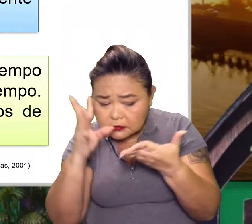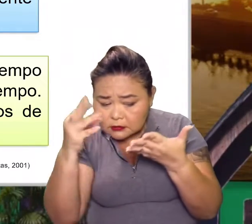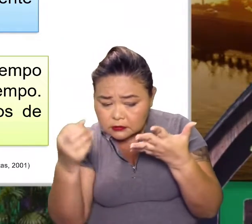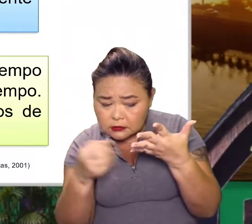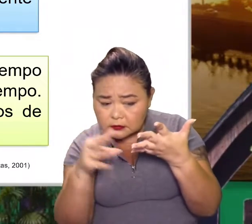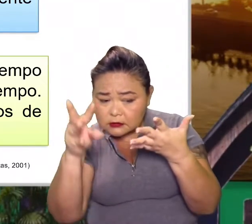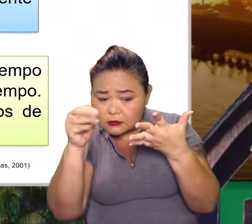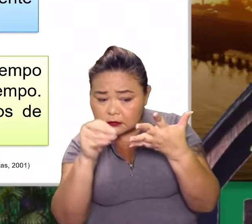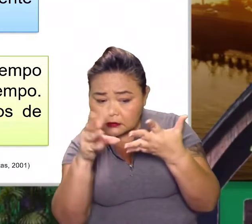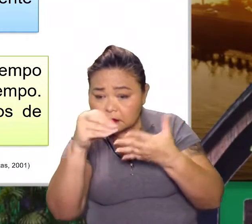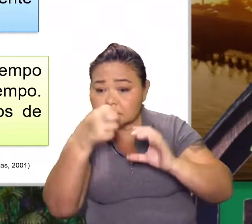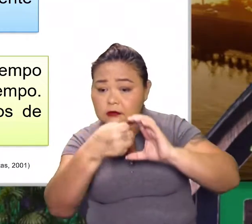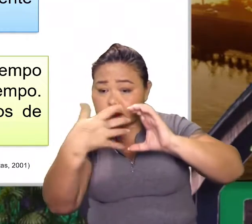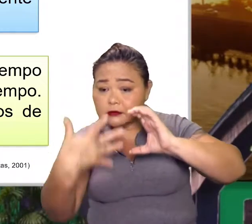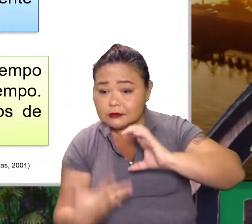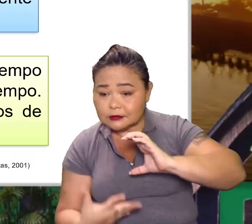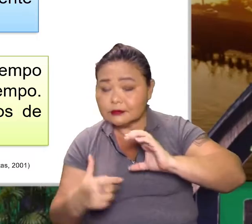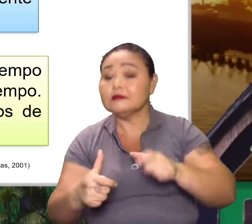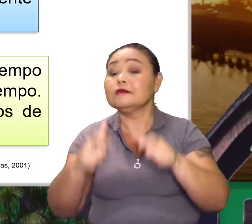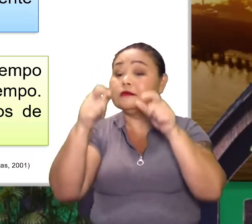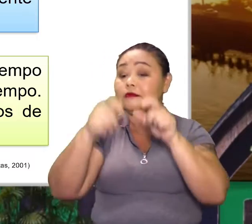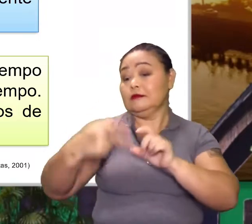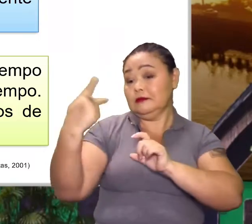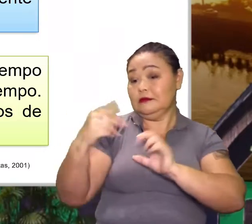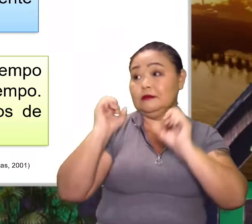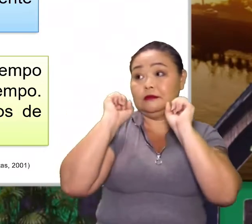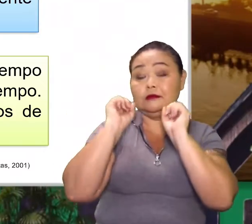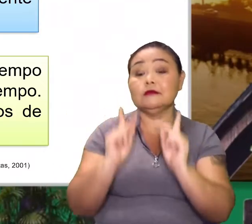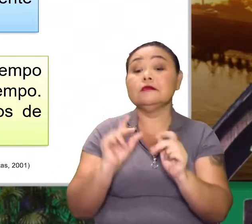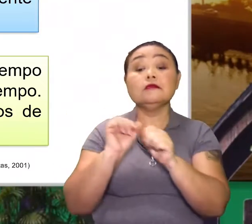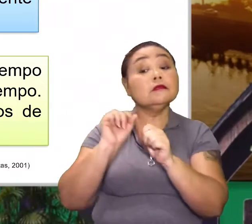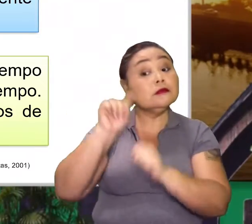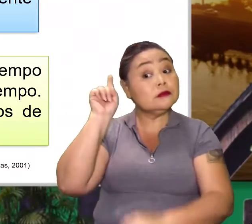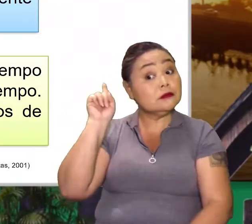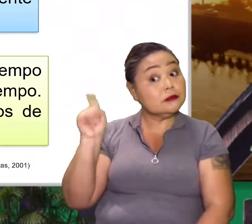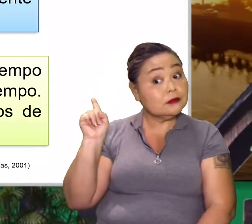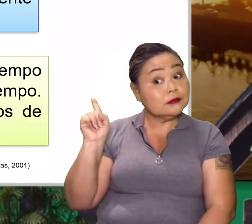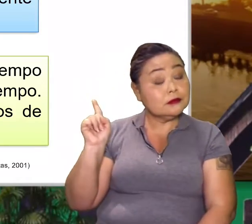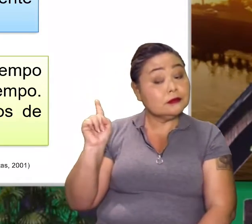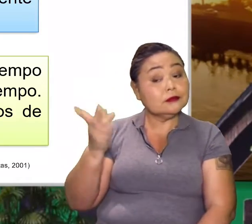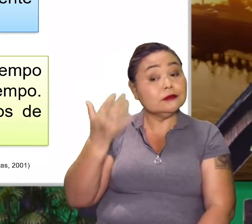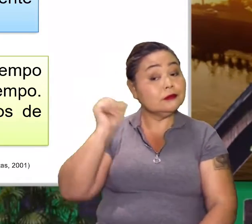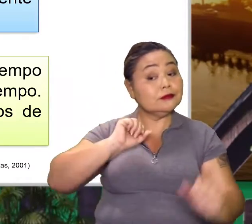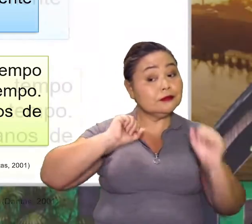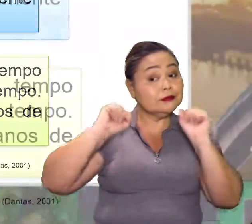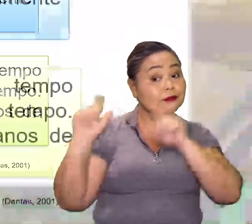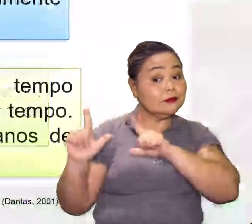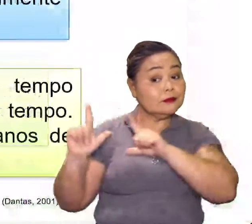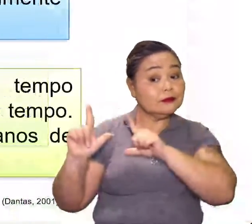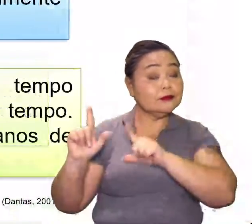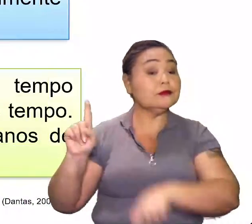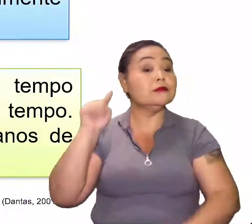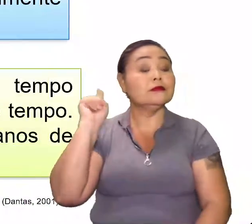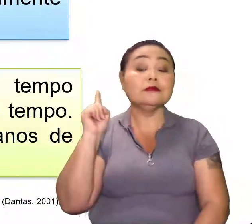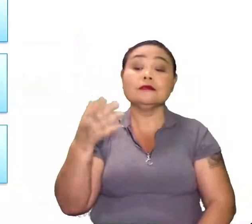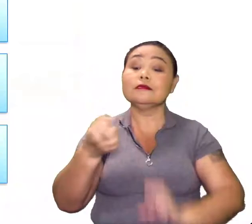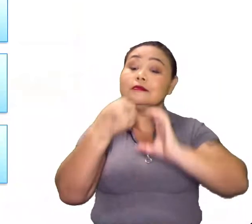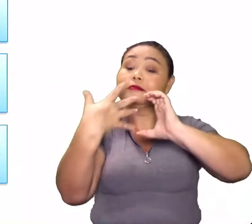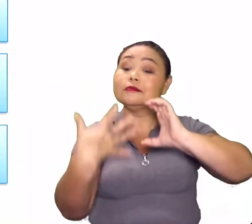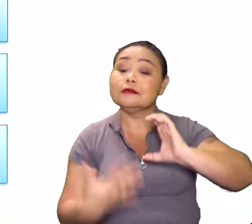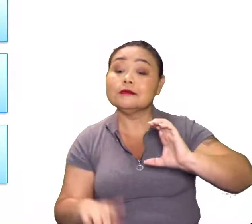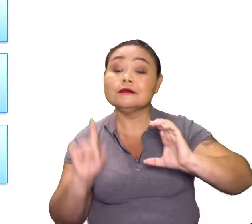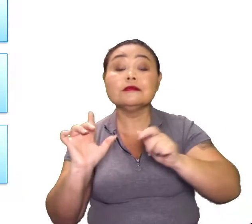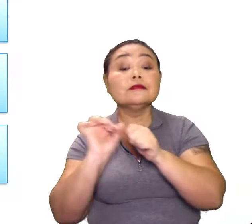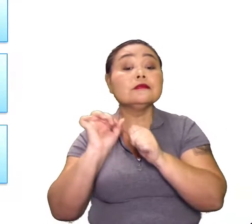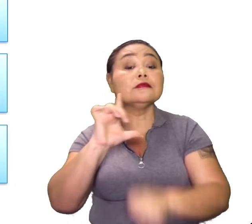a característica do clima do lugar, ok? E nessa condição, meu diretor, vamos lá para a tela? Nessas